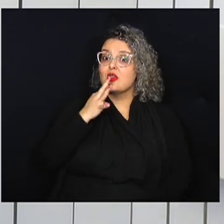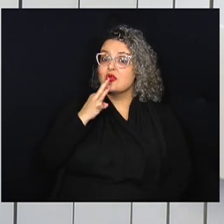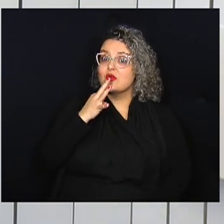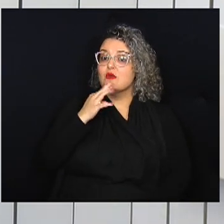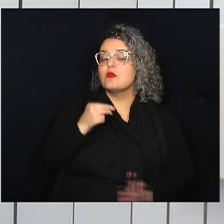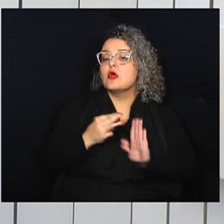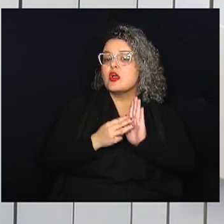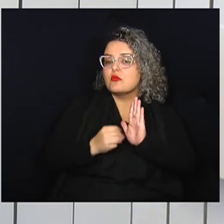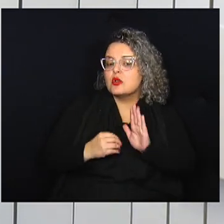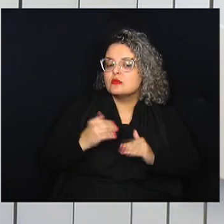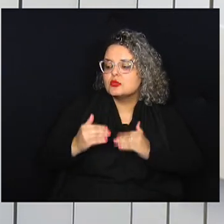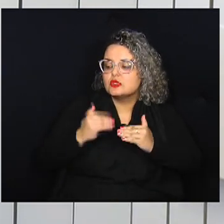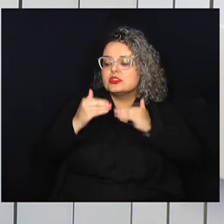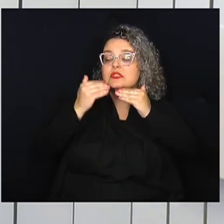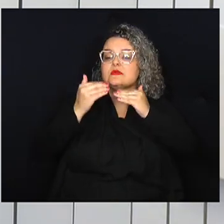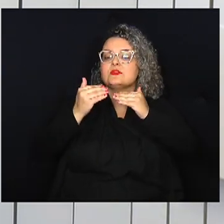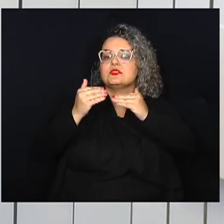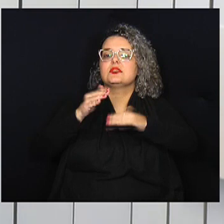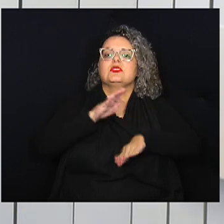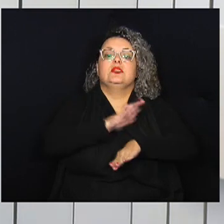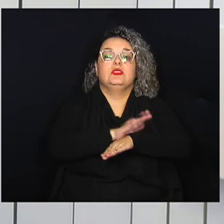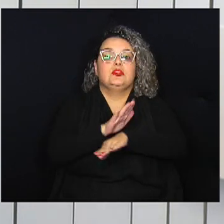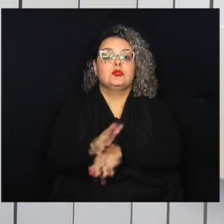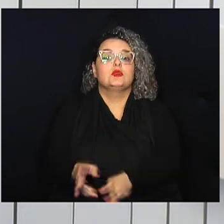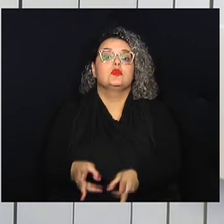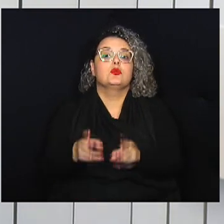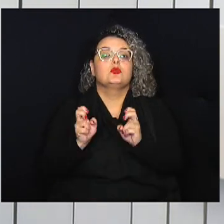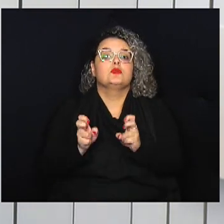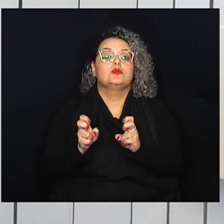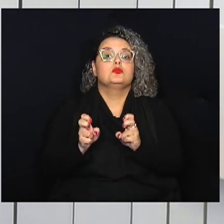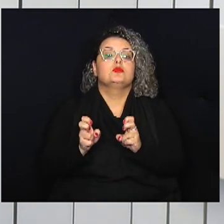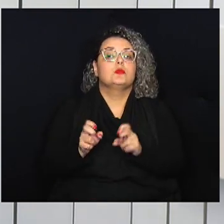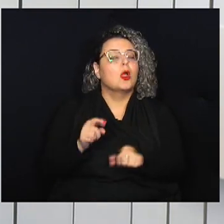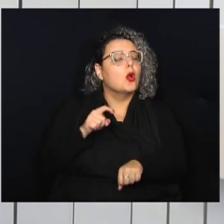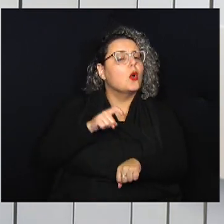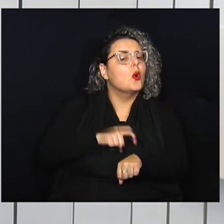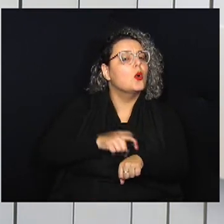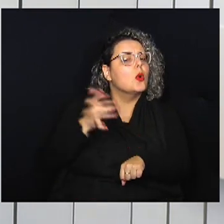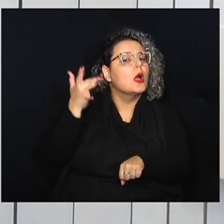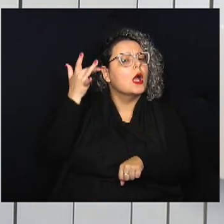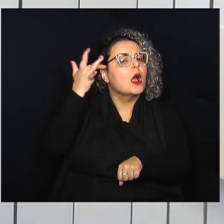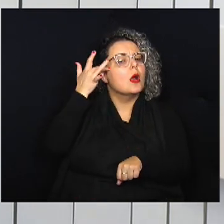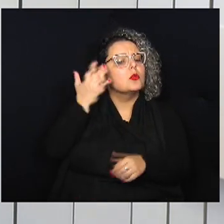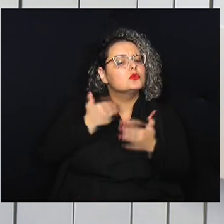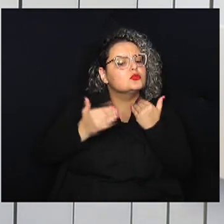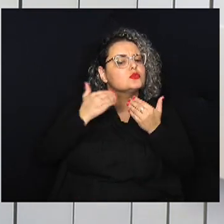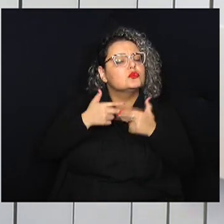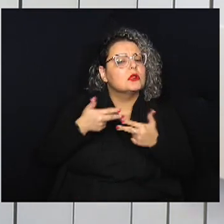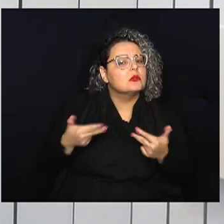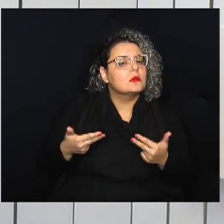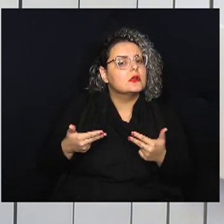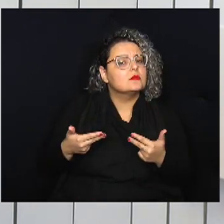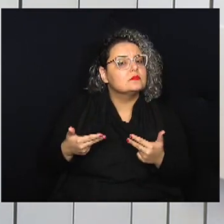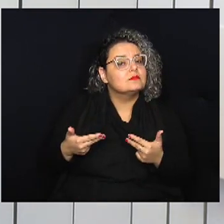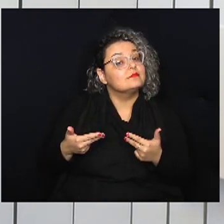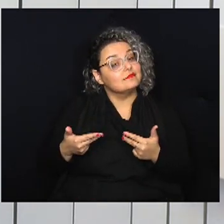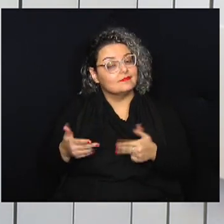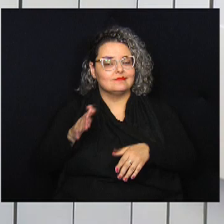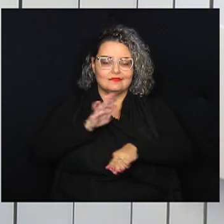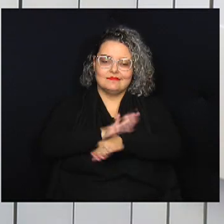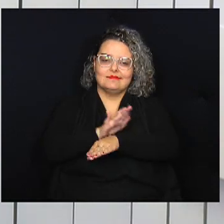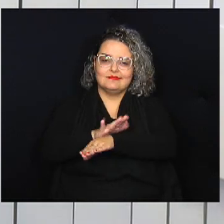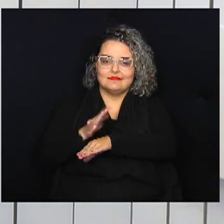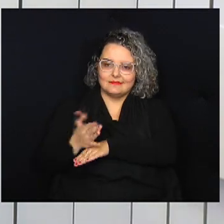método desenvolvido que ajuda a identificar o tempo de maturação dos alimentos, auxiliando a